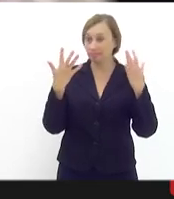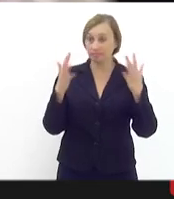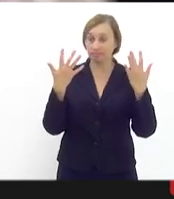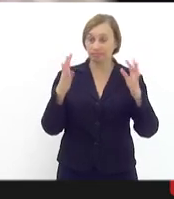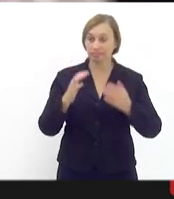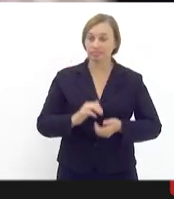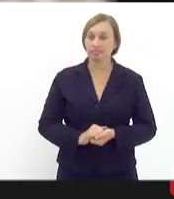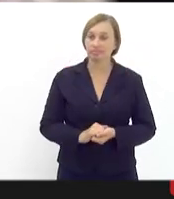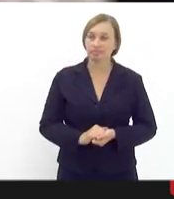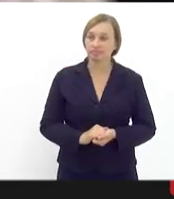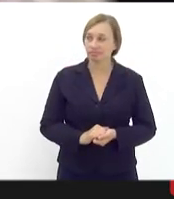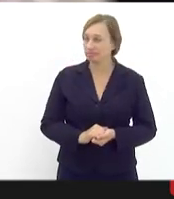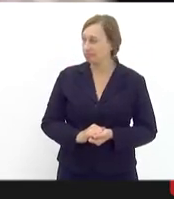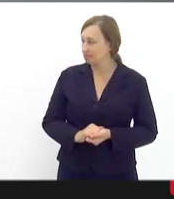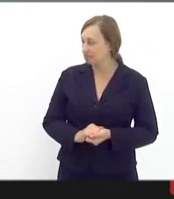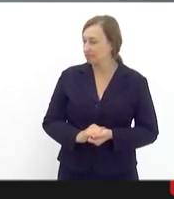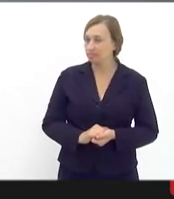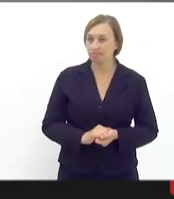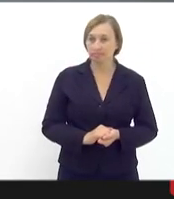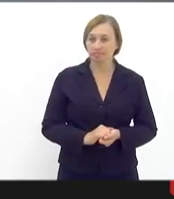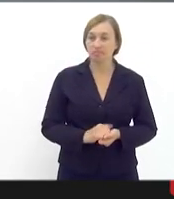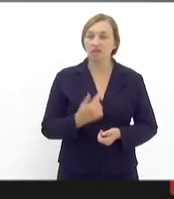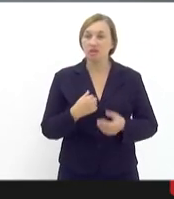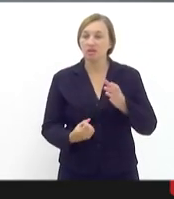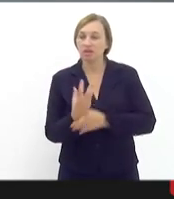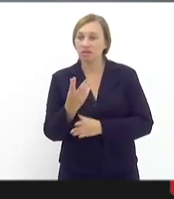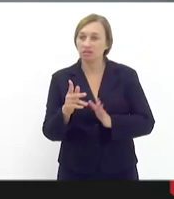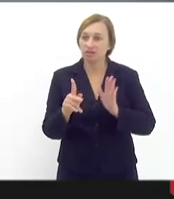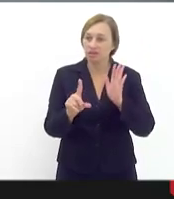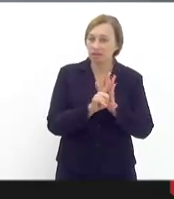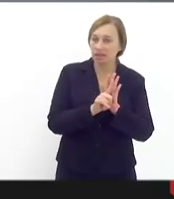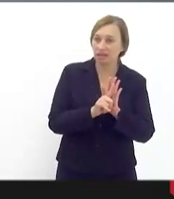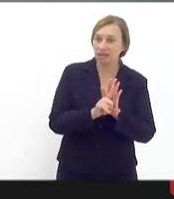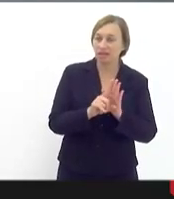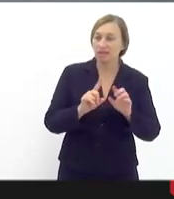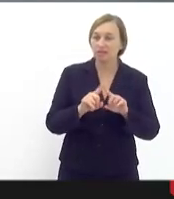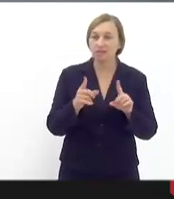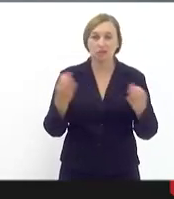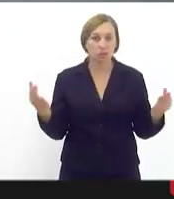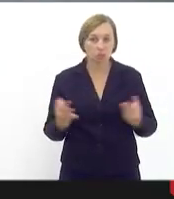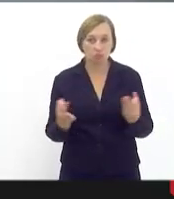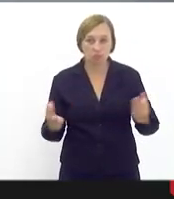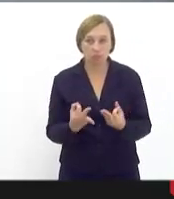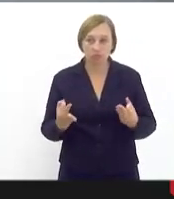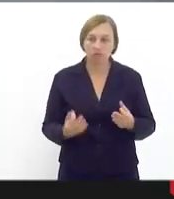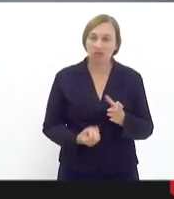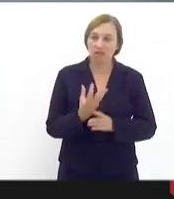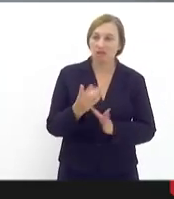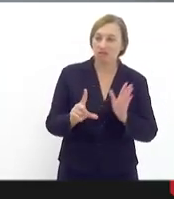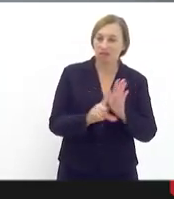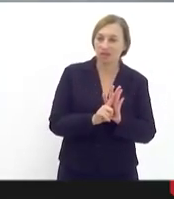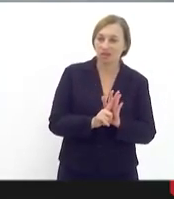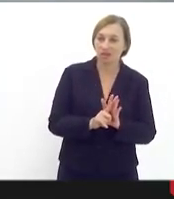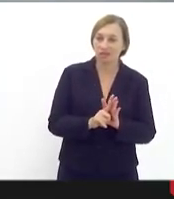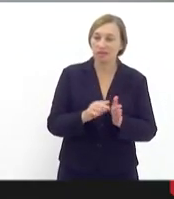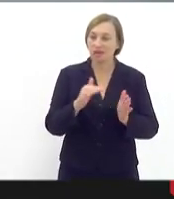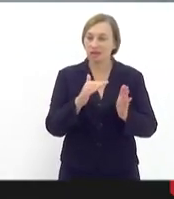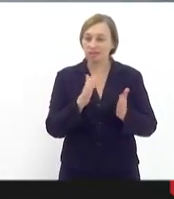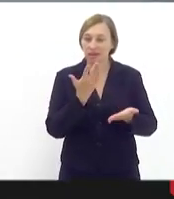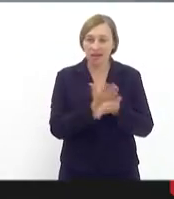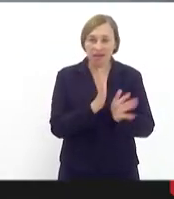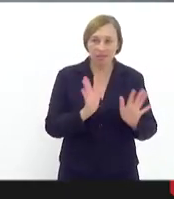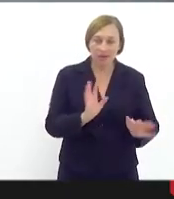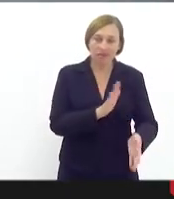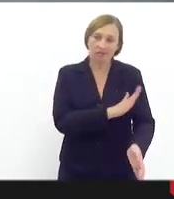digo sempre, né? Eu faço muitas leis, mas não tenho ilusão. Senão seria ótimo, né? A gente ia fazer uma lei para acabar com o racismo. Eu já fiz,